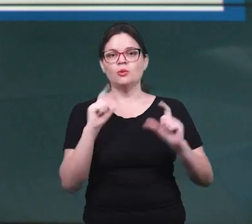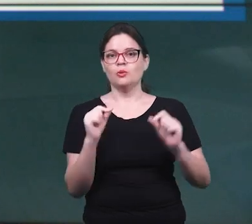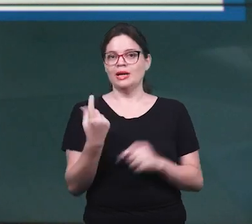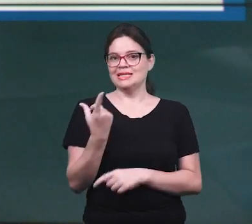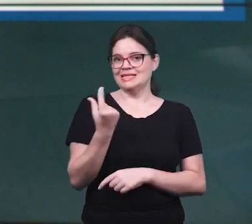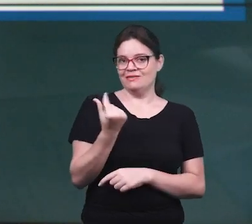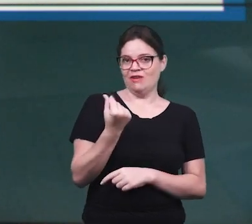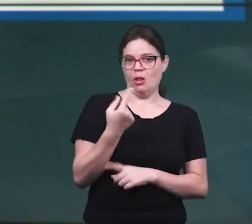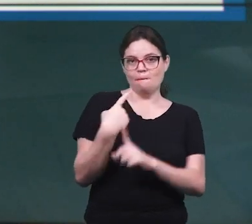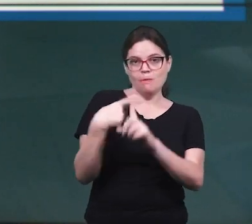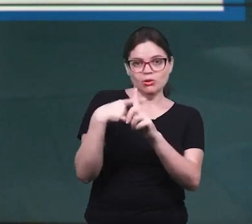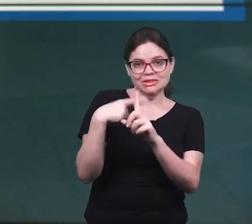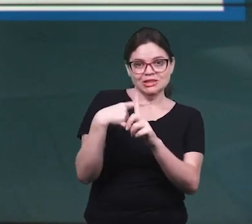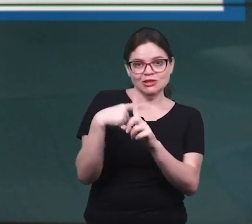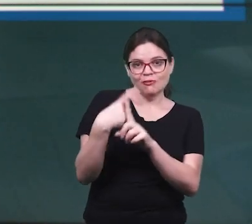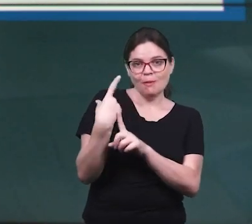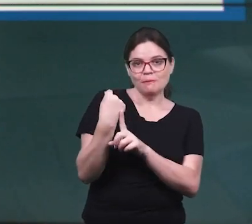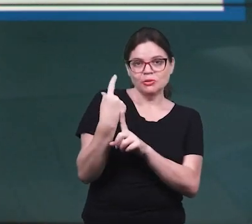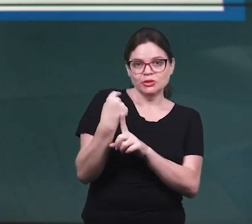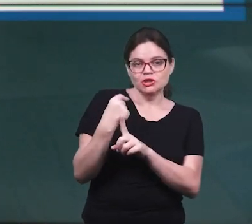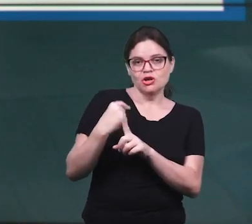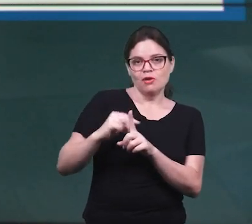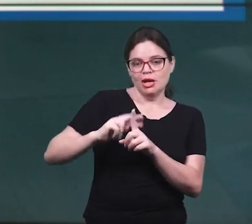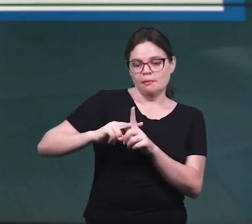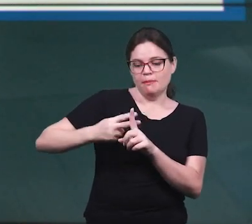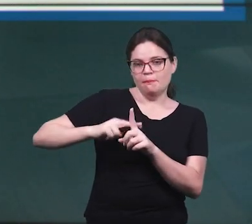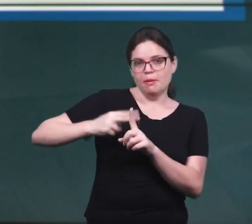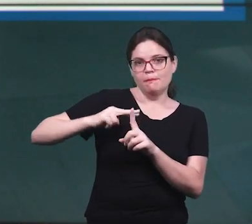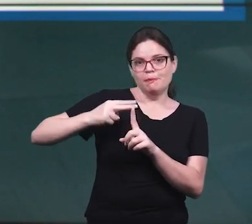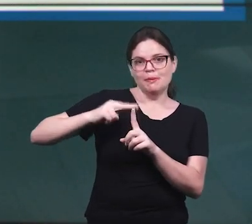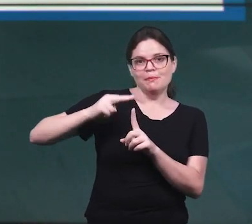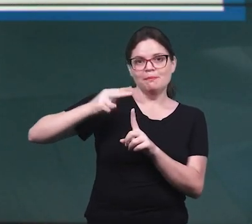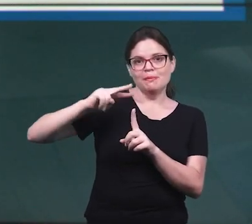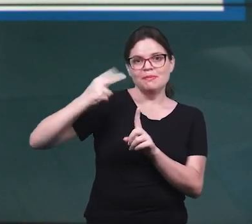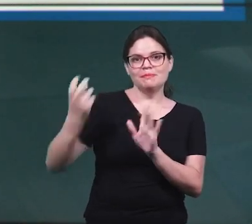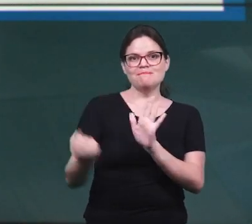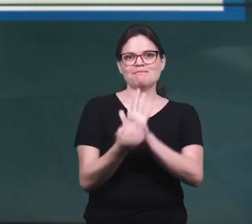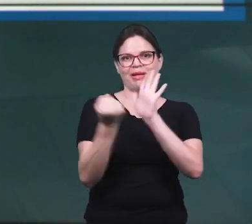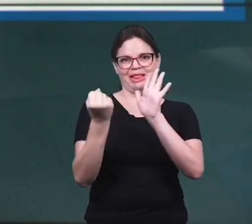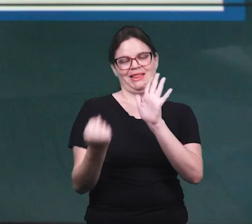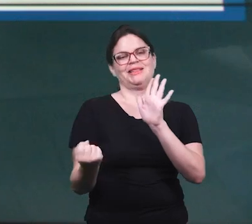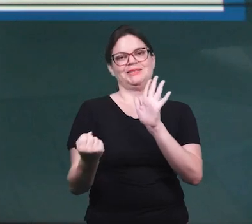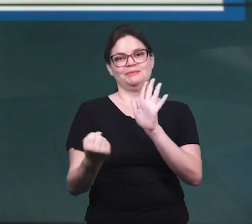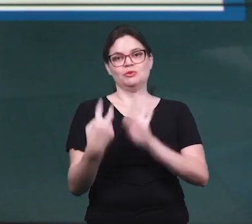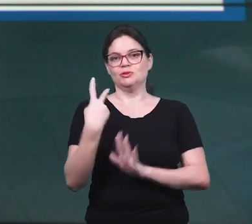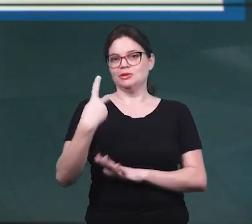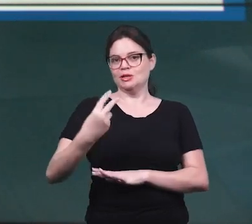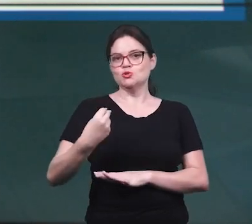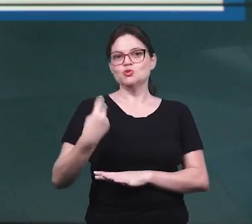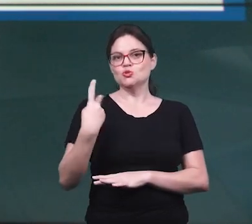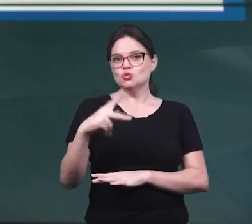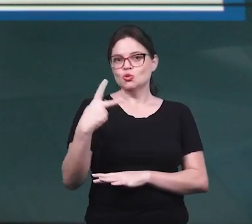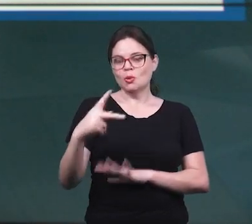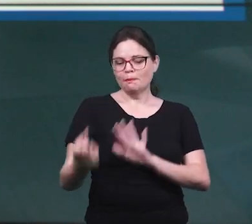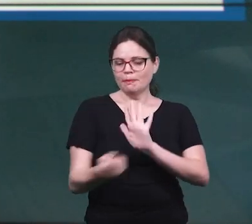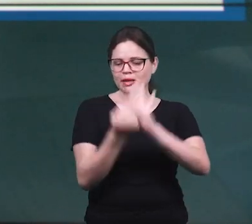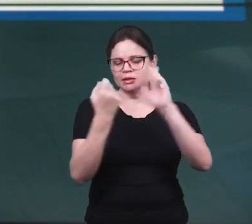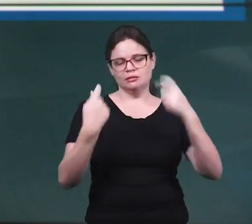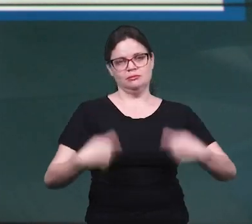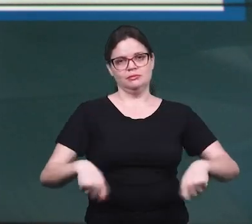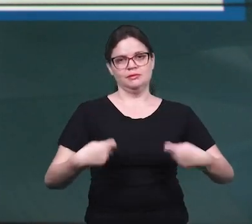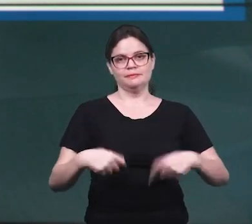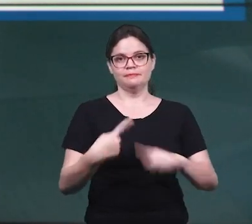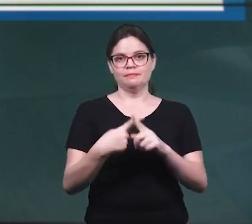positivo e aumentar o seu patrimônio líquido, aumentar a sua riqueza. Uma parte